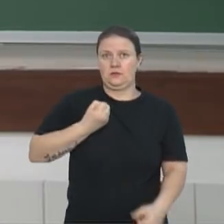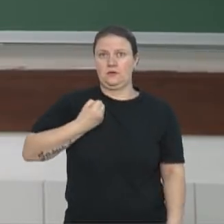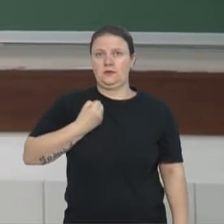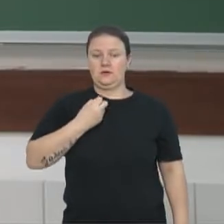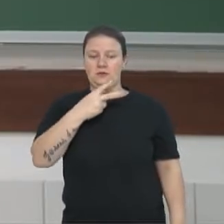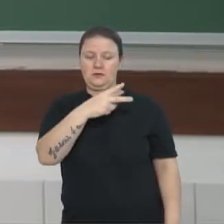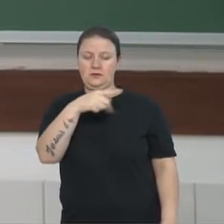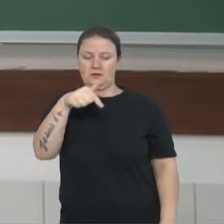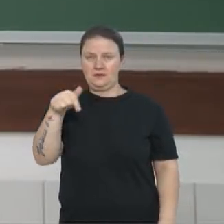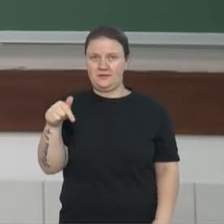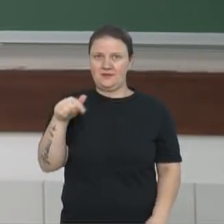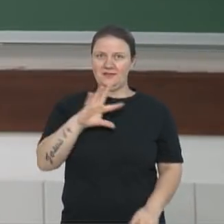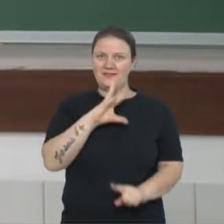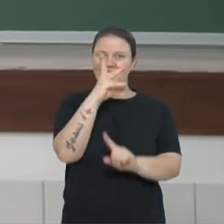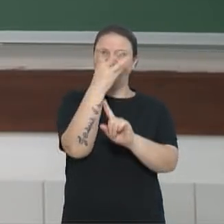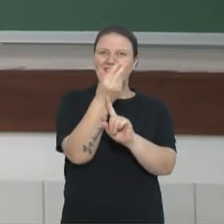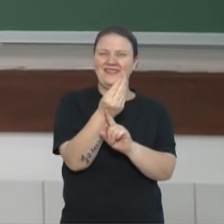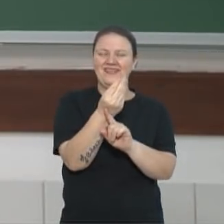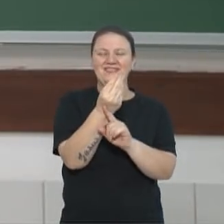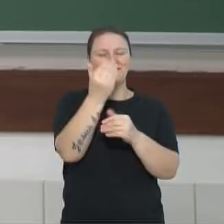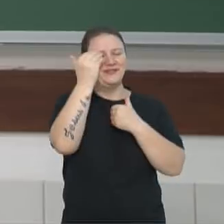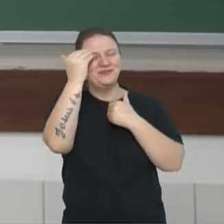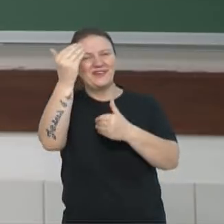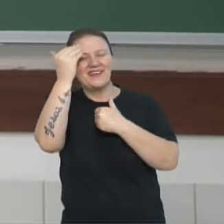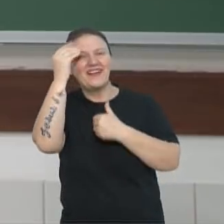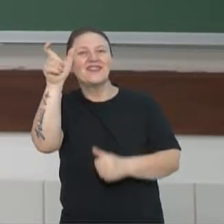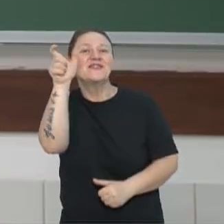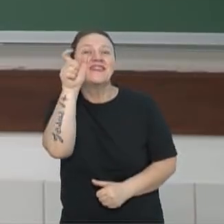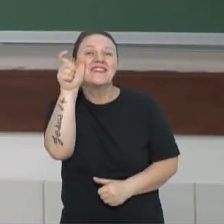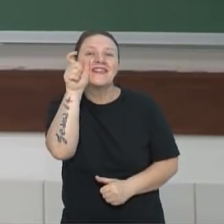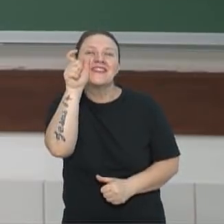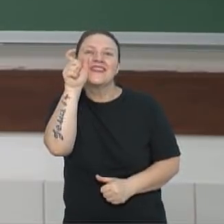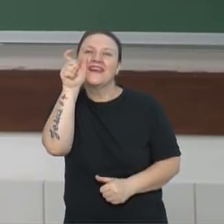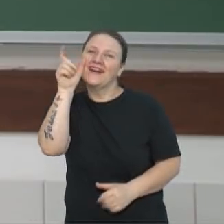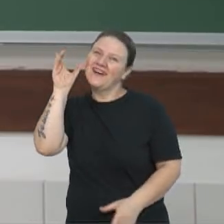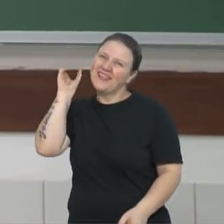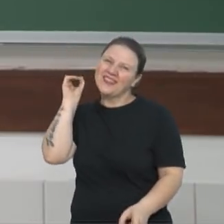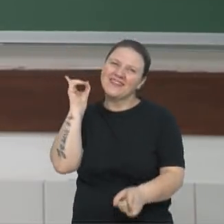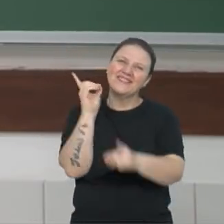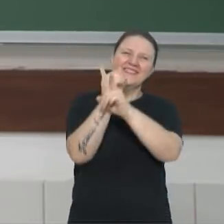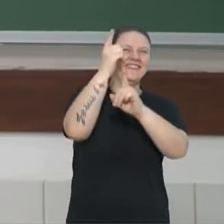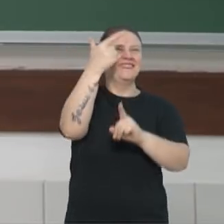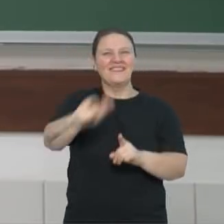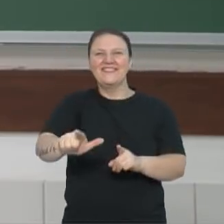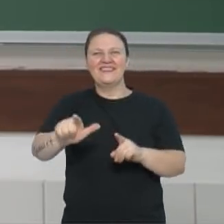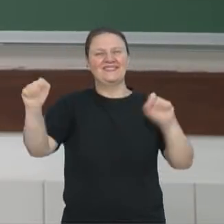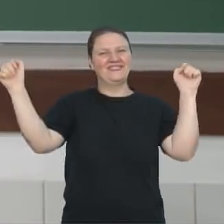sua aula de artes. Obrigado pela atenção até aqui e até a próxima aula.